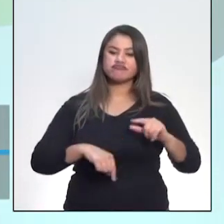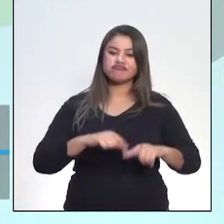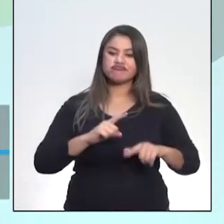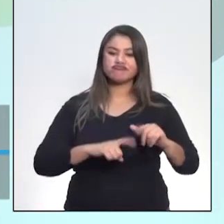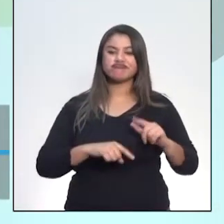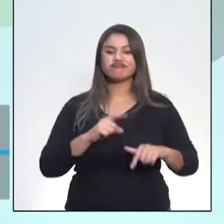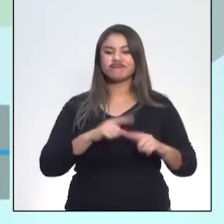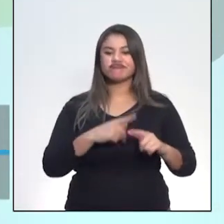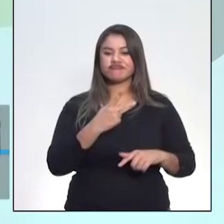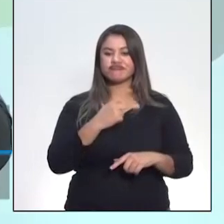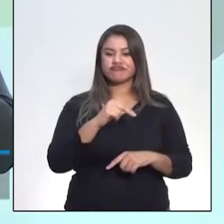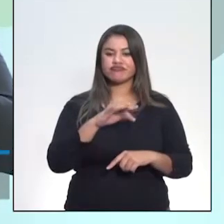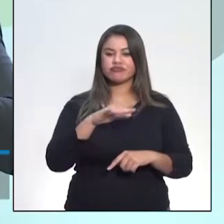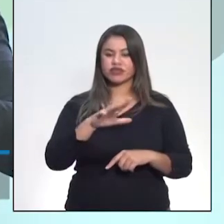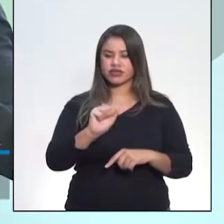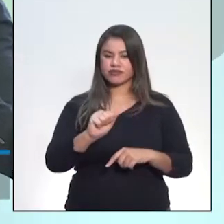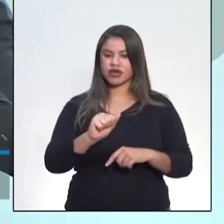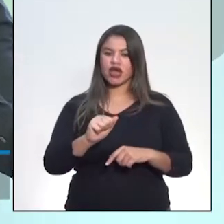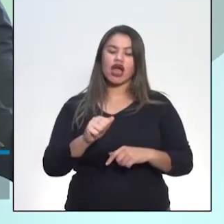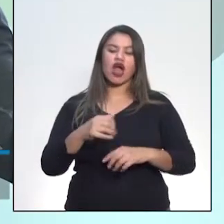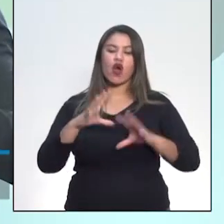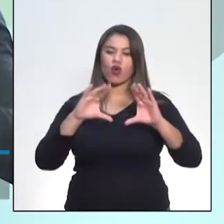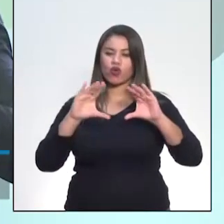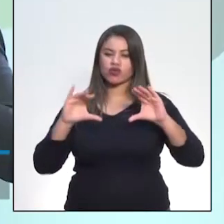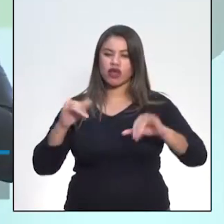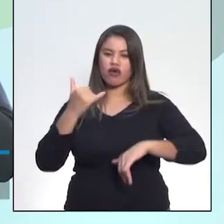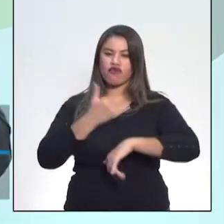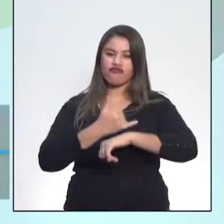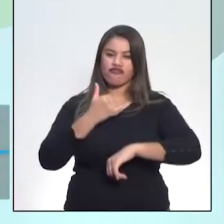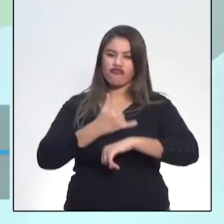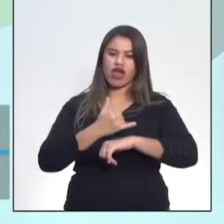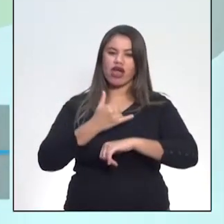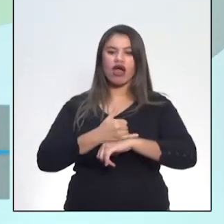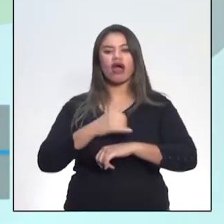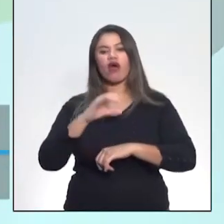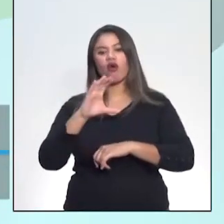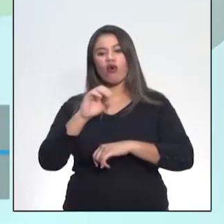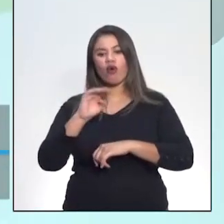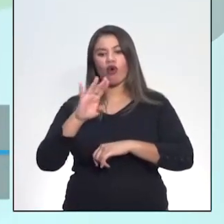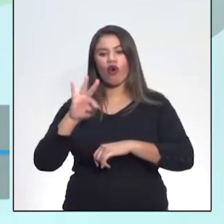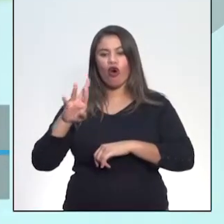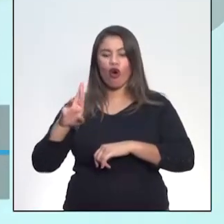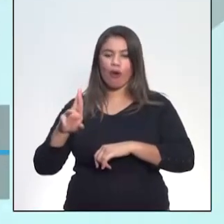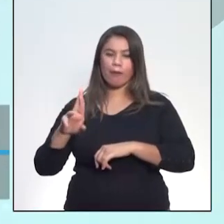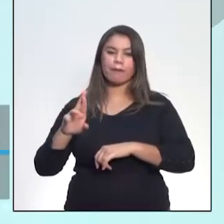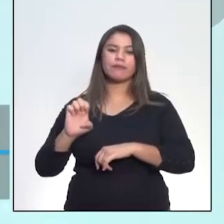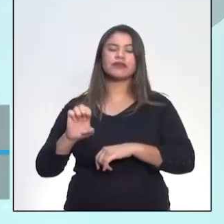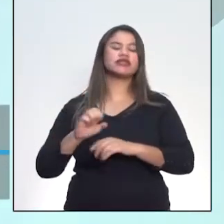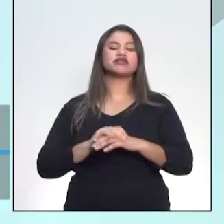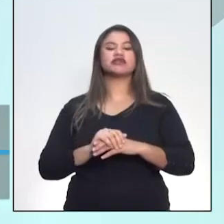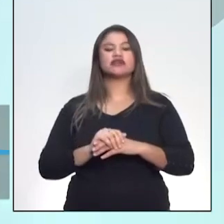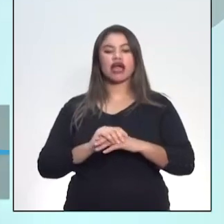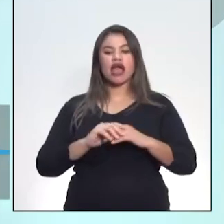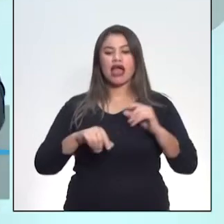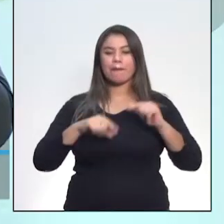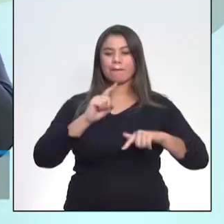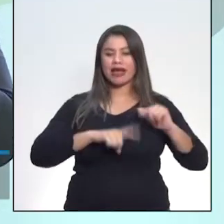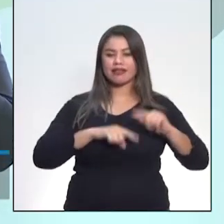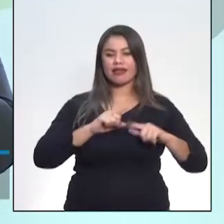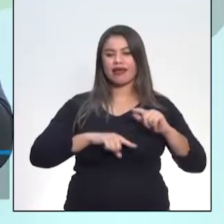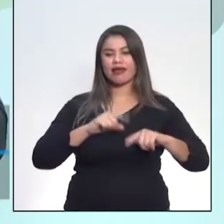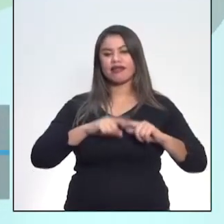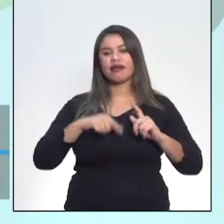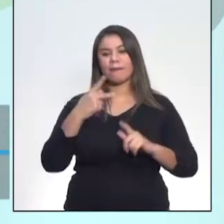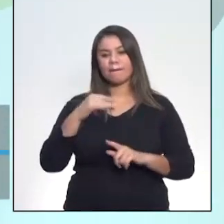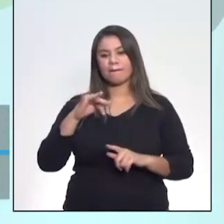matérias-primas, como o algodão, como o ferro, como o aço, como o cobre. Essas são matérias-primas. Se nós olharmos ao